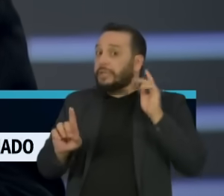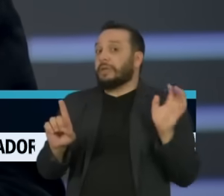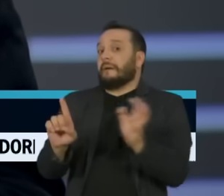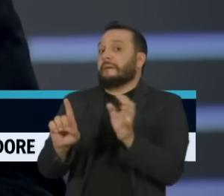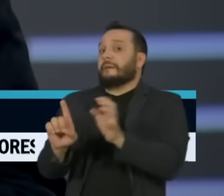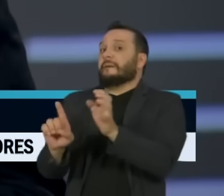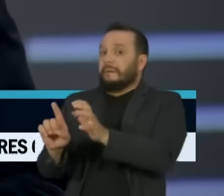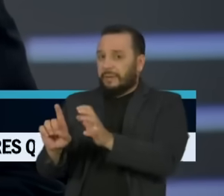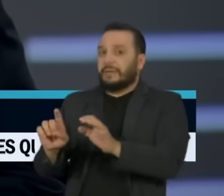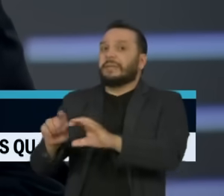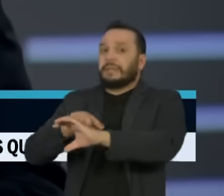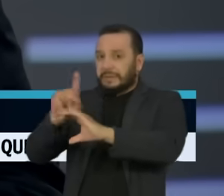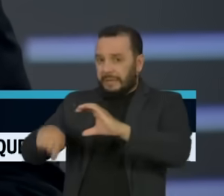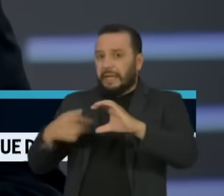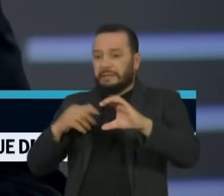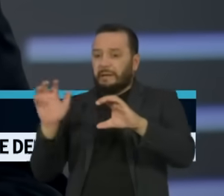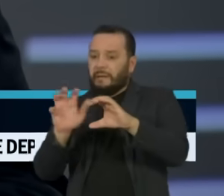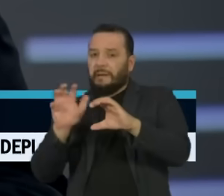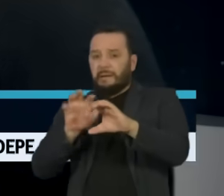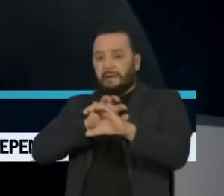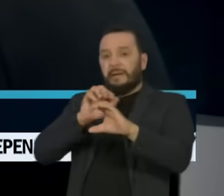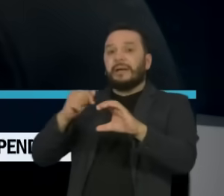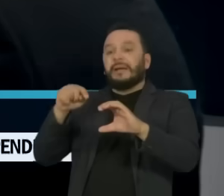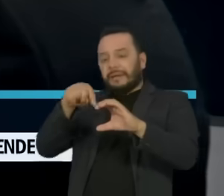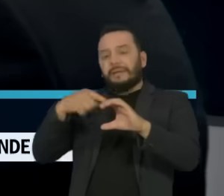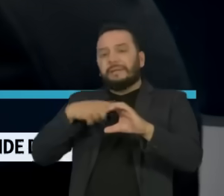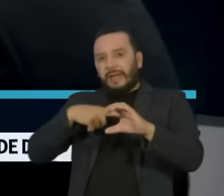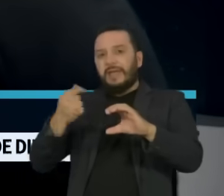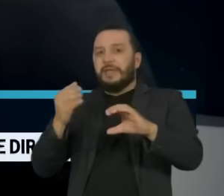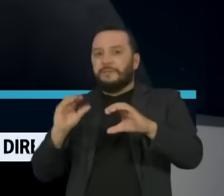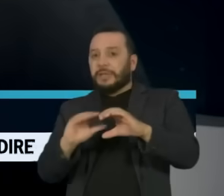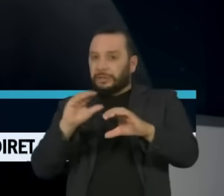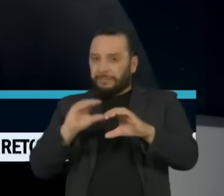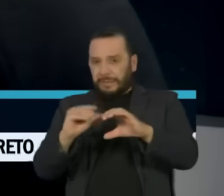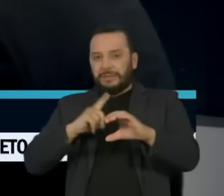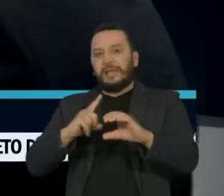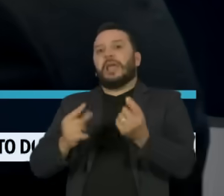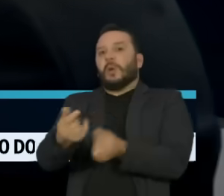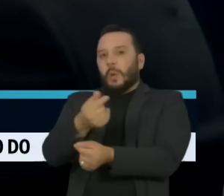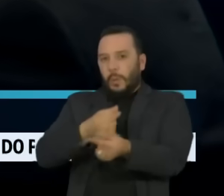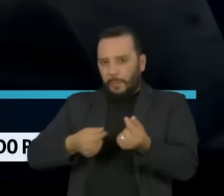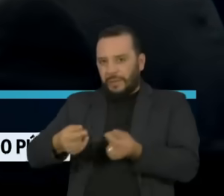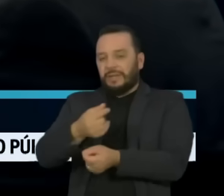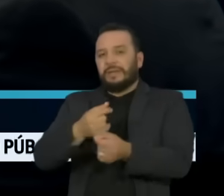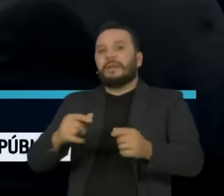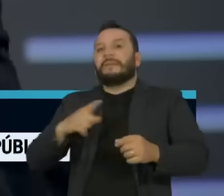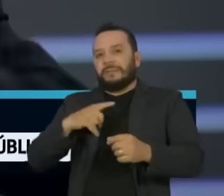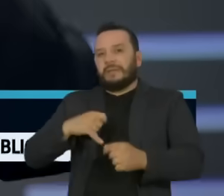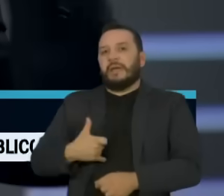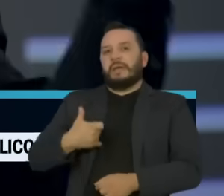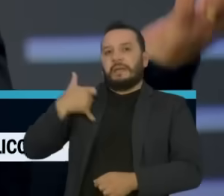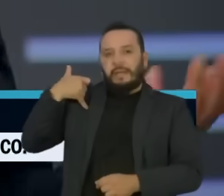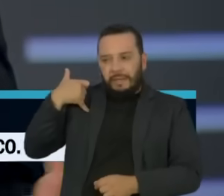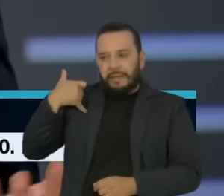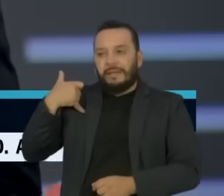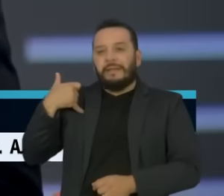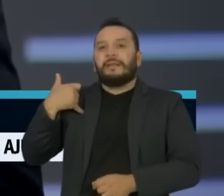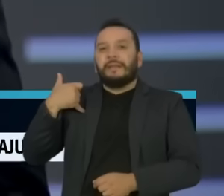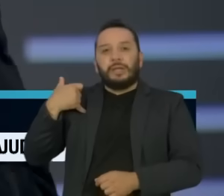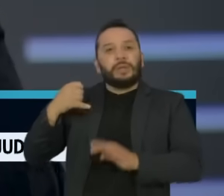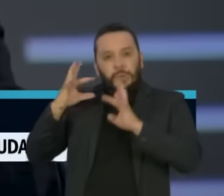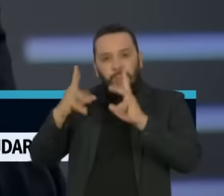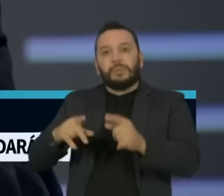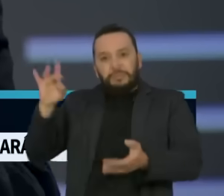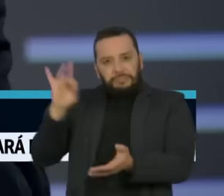um tema de investimento, retorno financeiro gigantesco, sem falar de todo o jogo de vaidade interno. Isso é a ciência